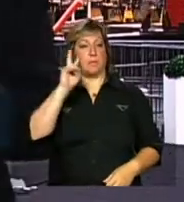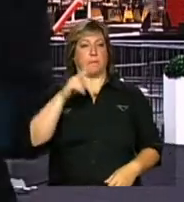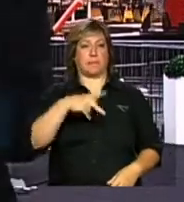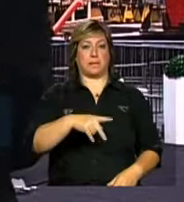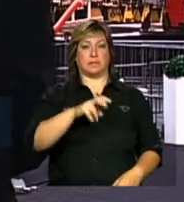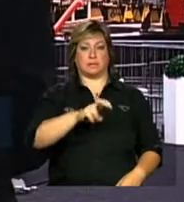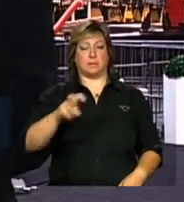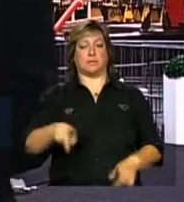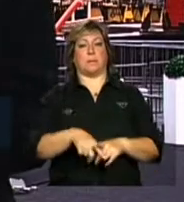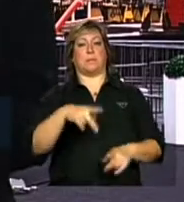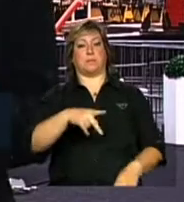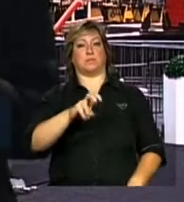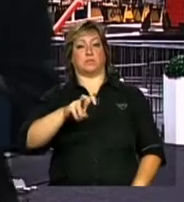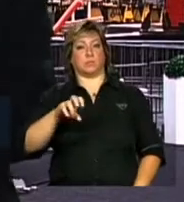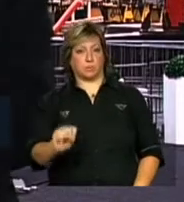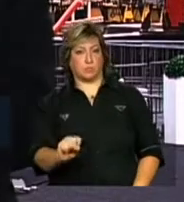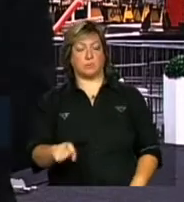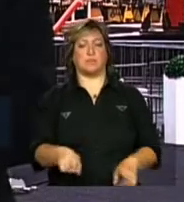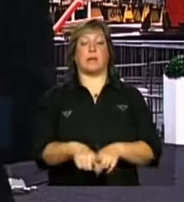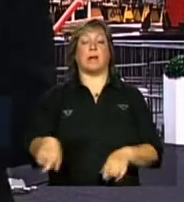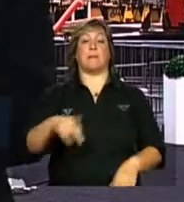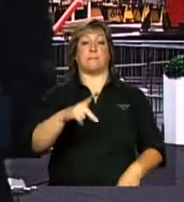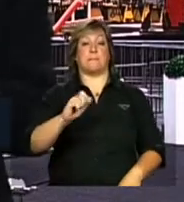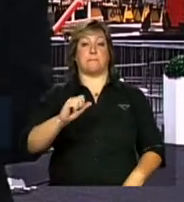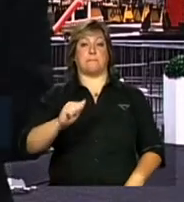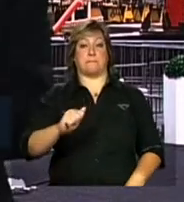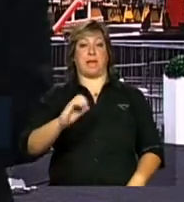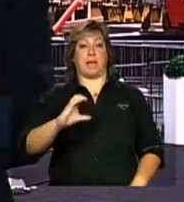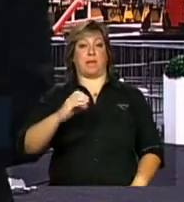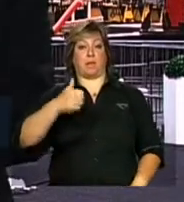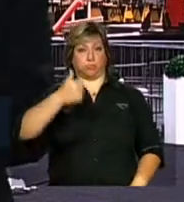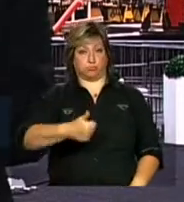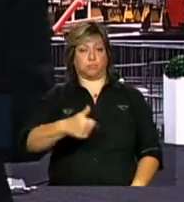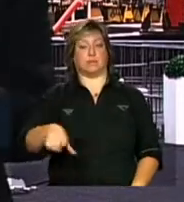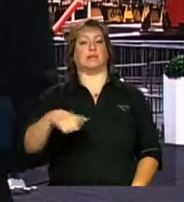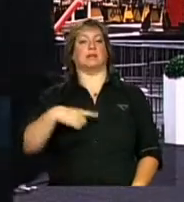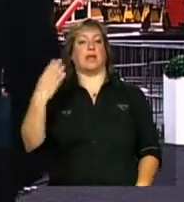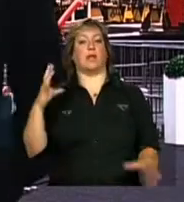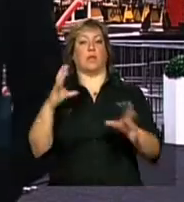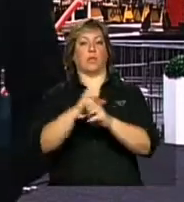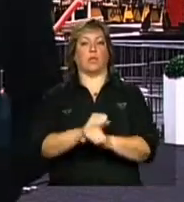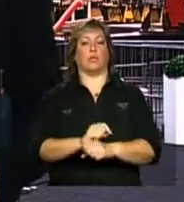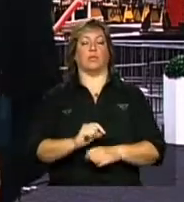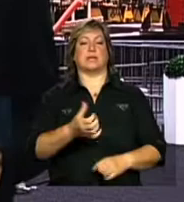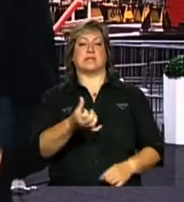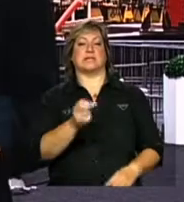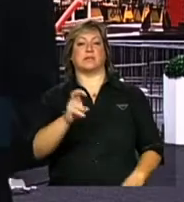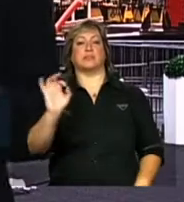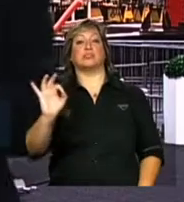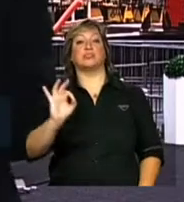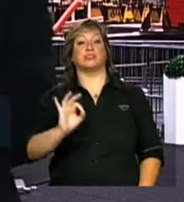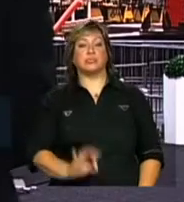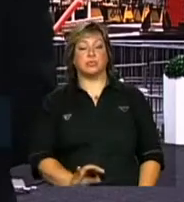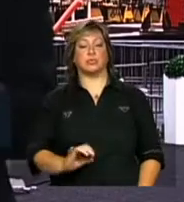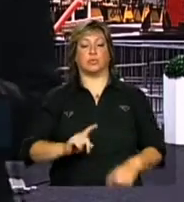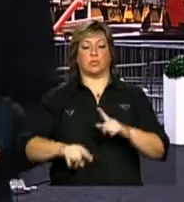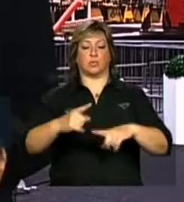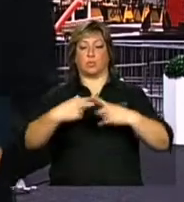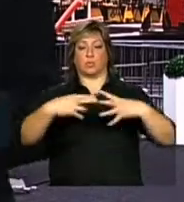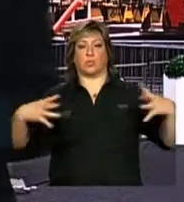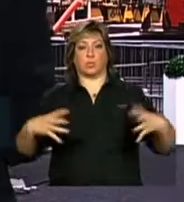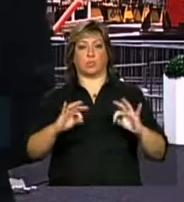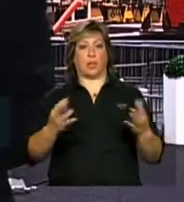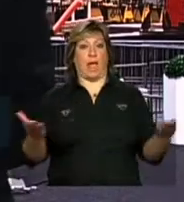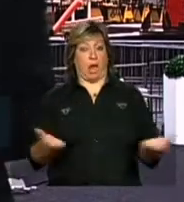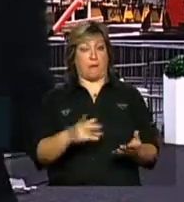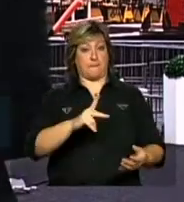a P58. Durante o PAC-1, essa nacionalização era de 65% dos equipamentos.